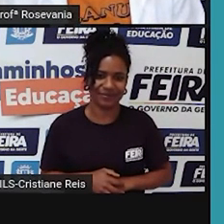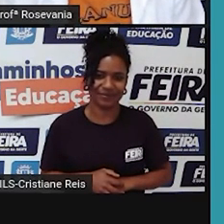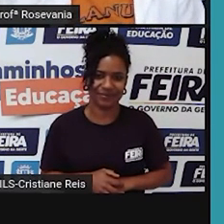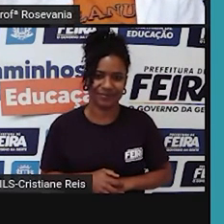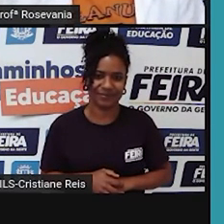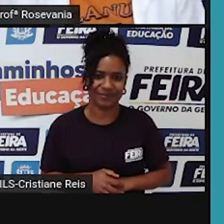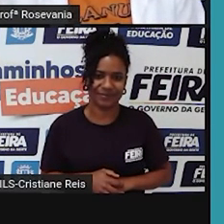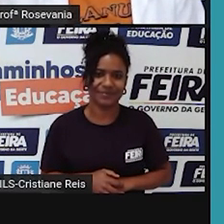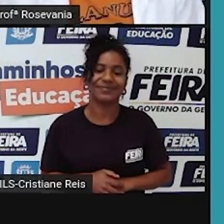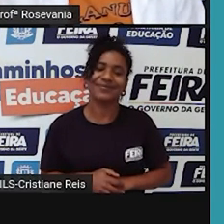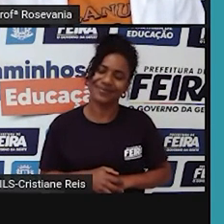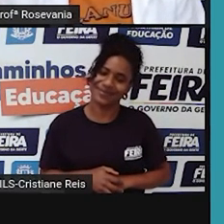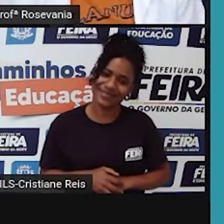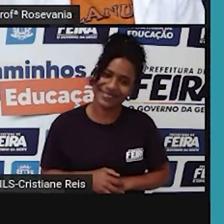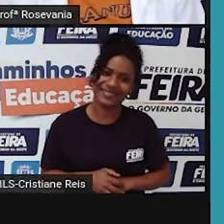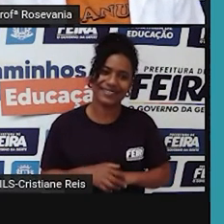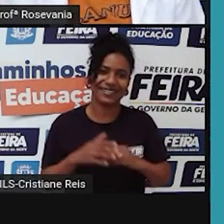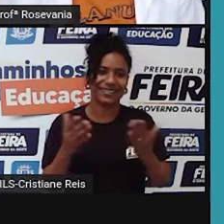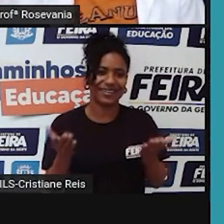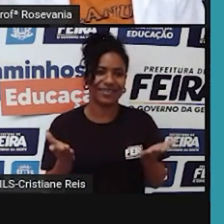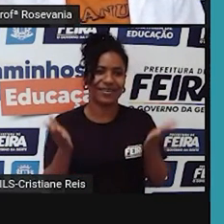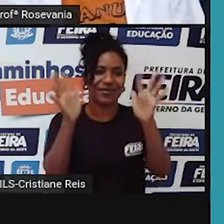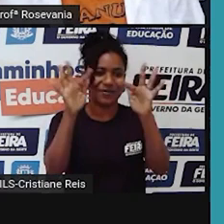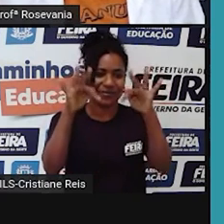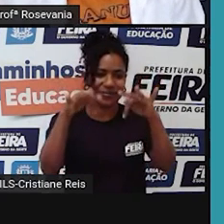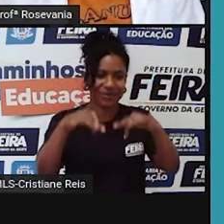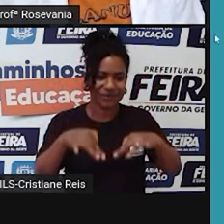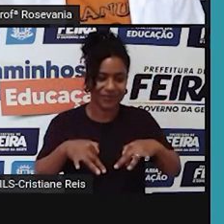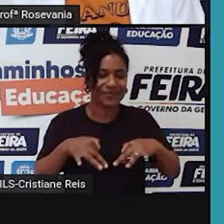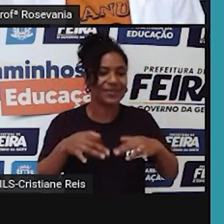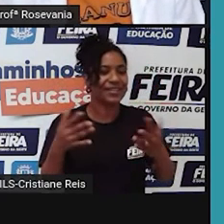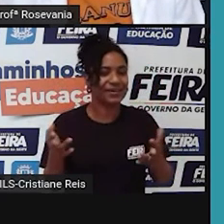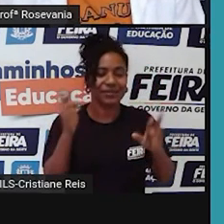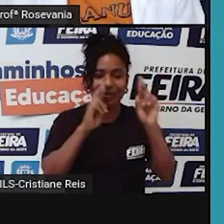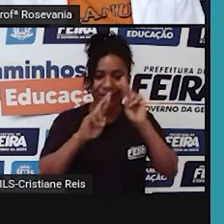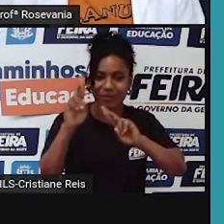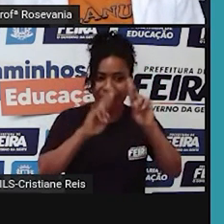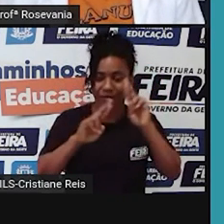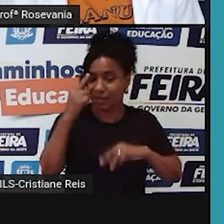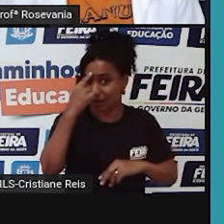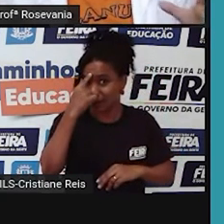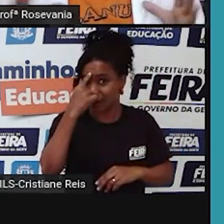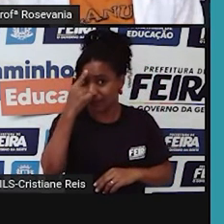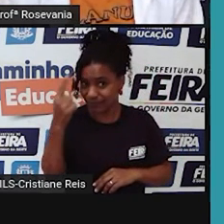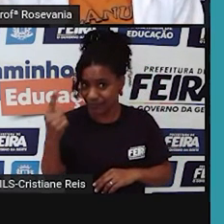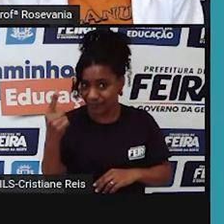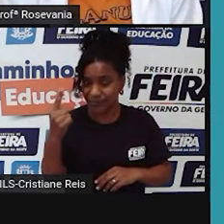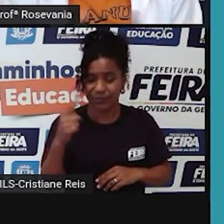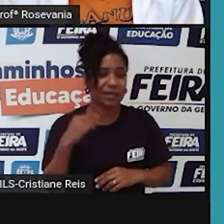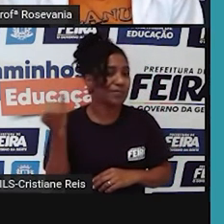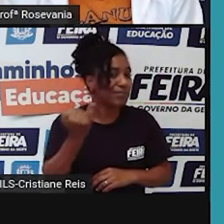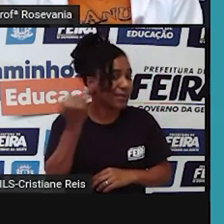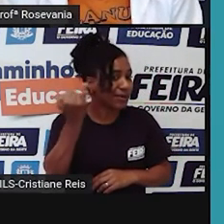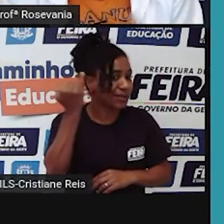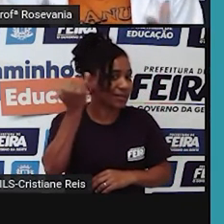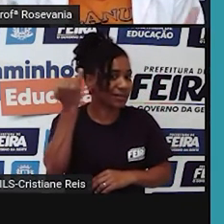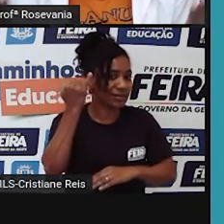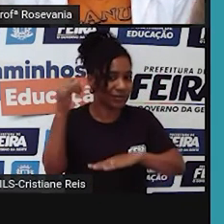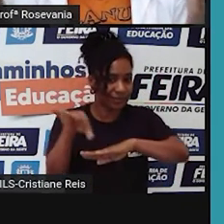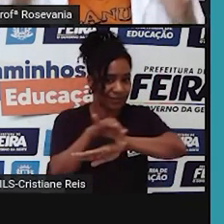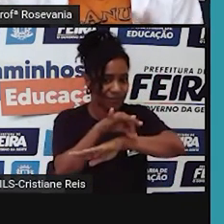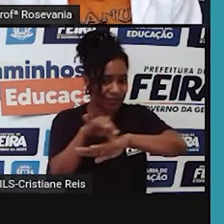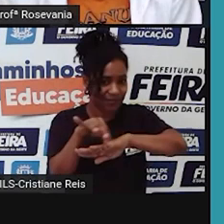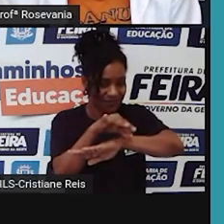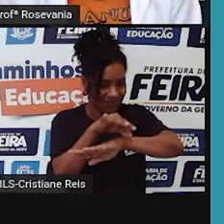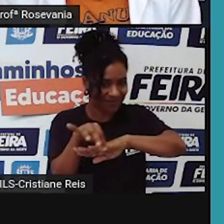né? Então, né, a nossa hora da revisão, só para a gente entender a importância principal. Hoje nós